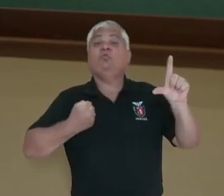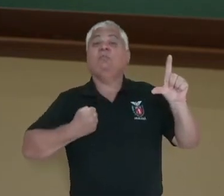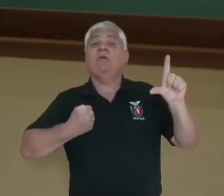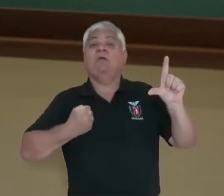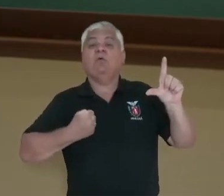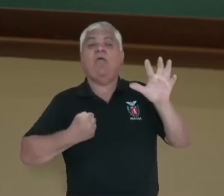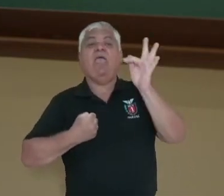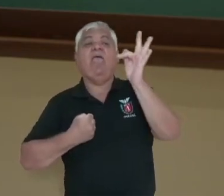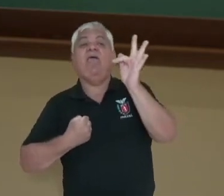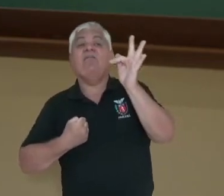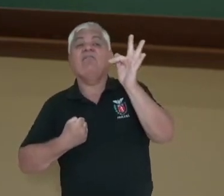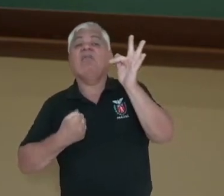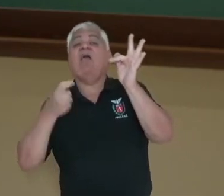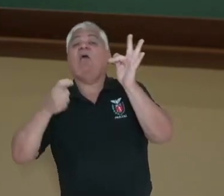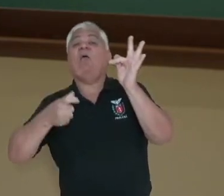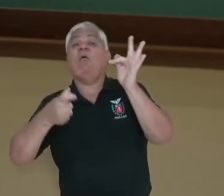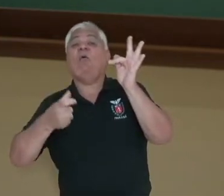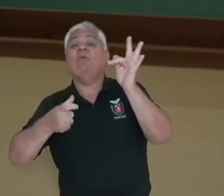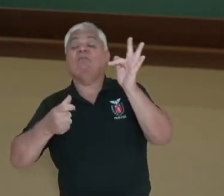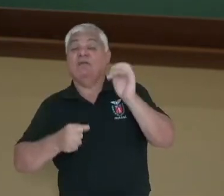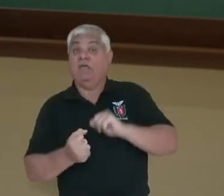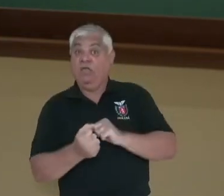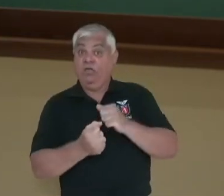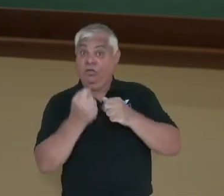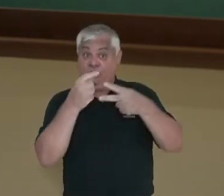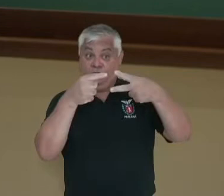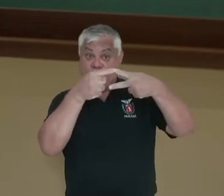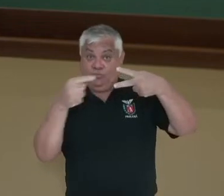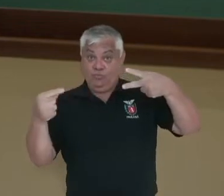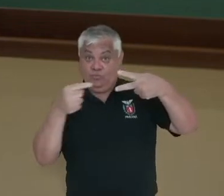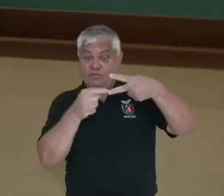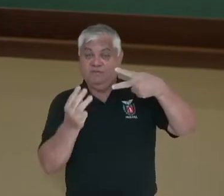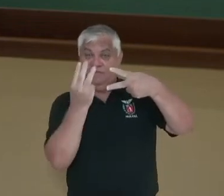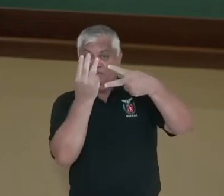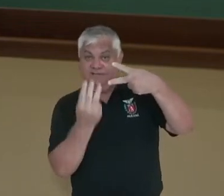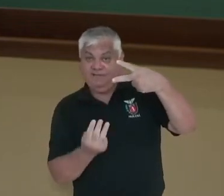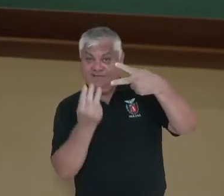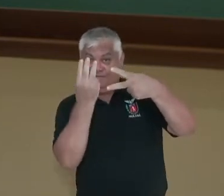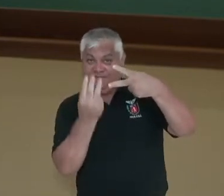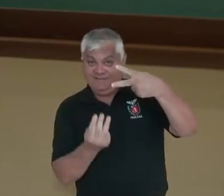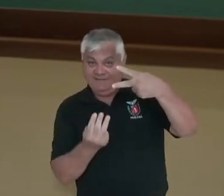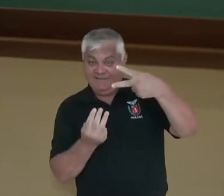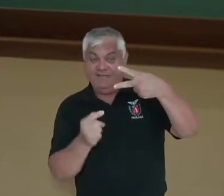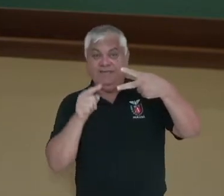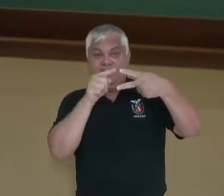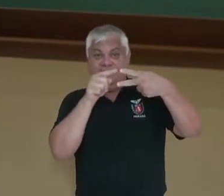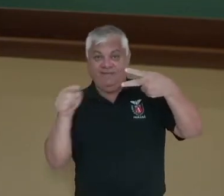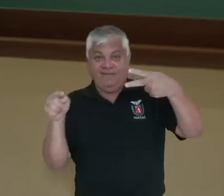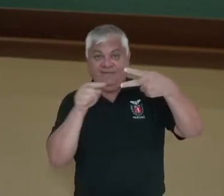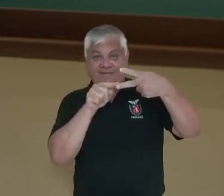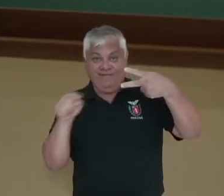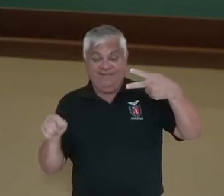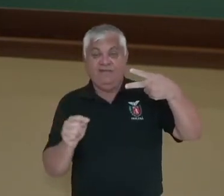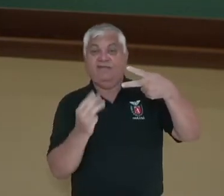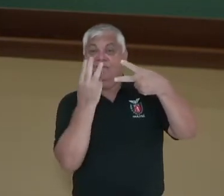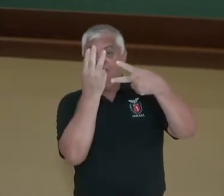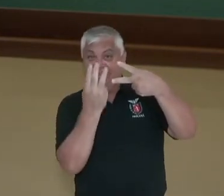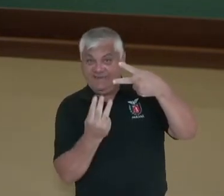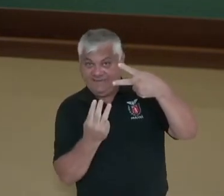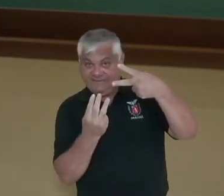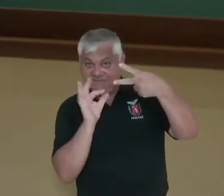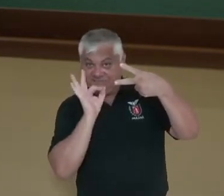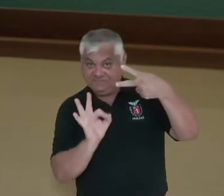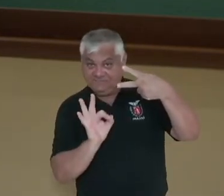ter que ter 2 linhas e 3 colunas. É isso que está dizendo, 2 por 3, 2 linhas, 3